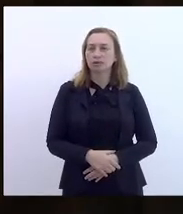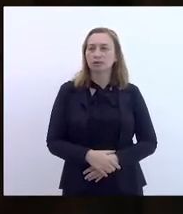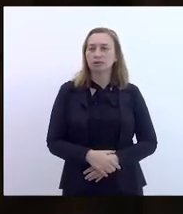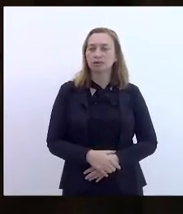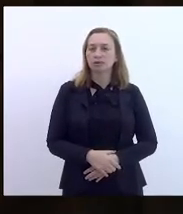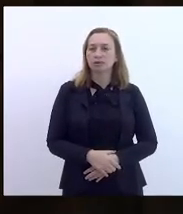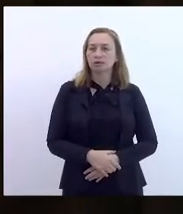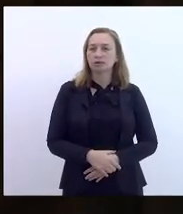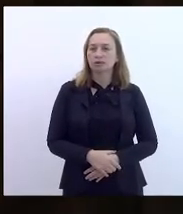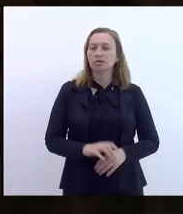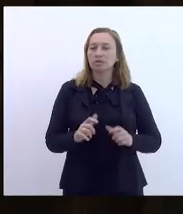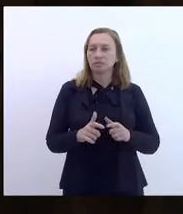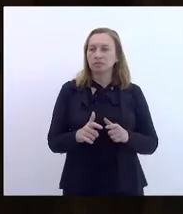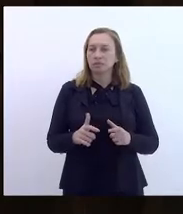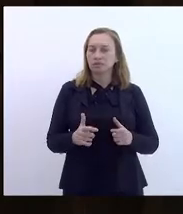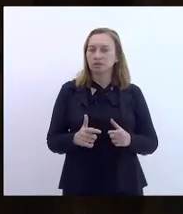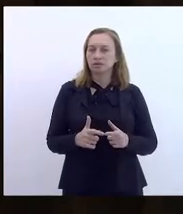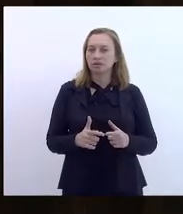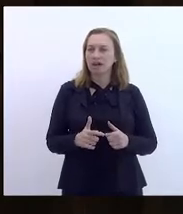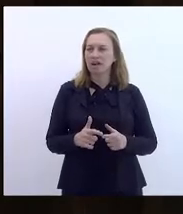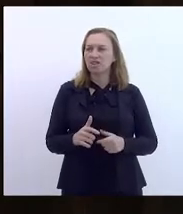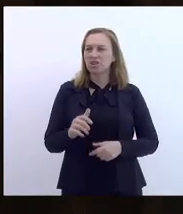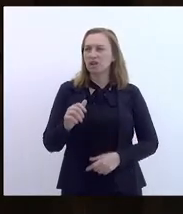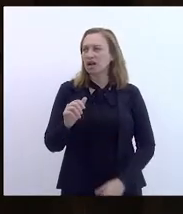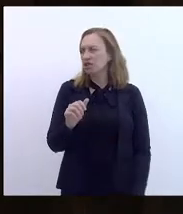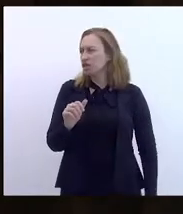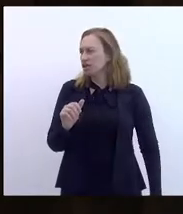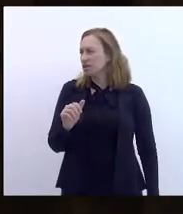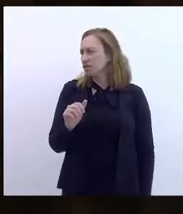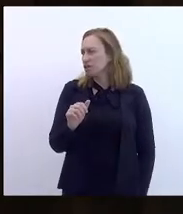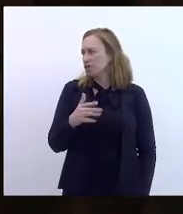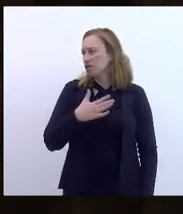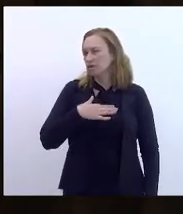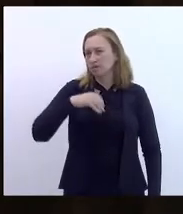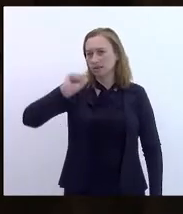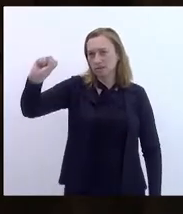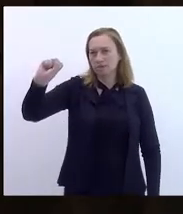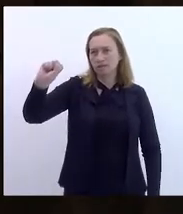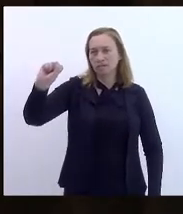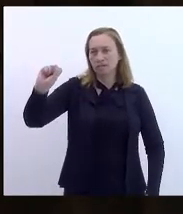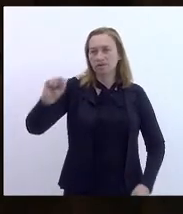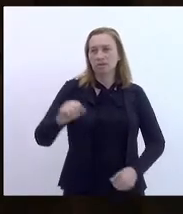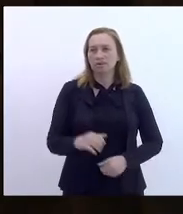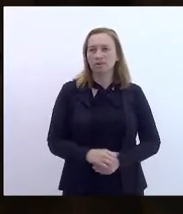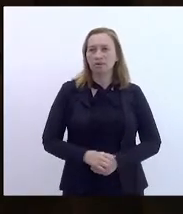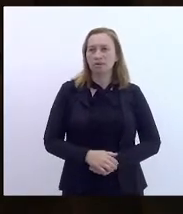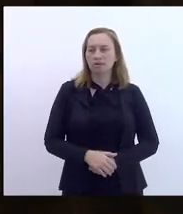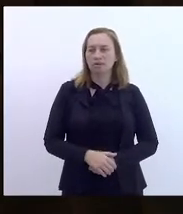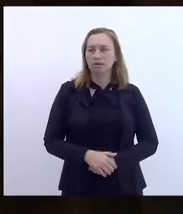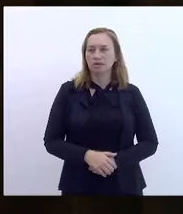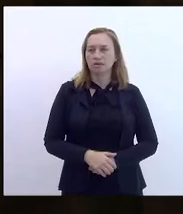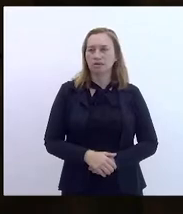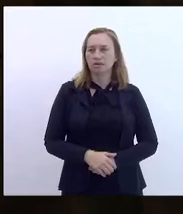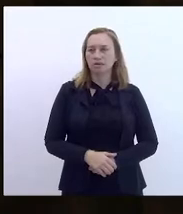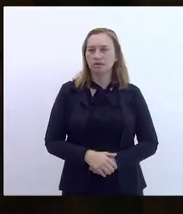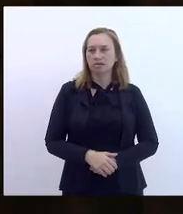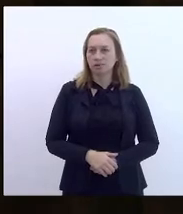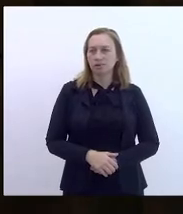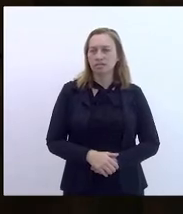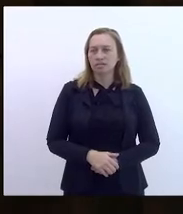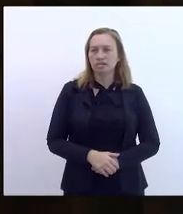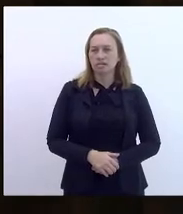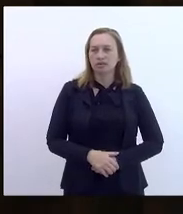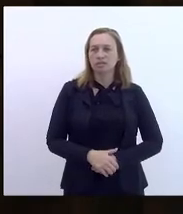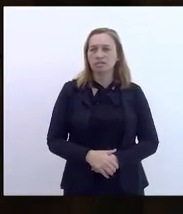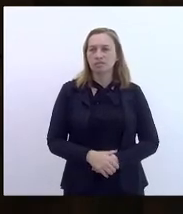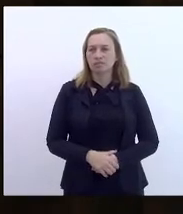com um grande axé o axé a função de favelas É